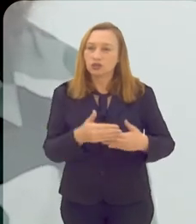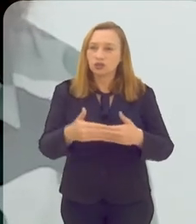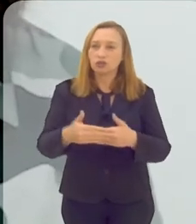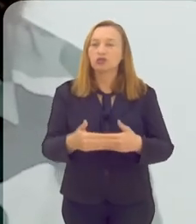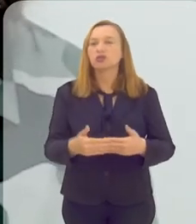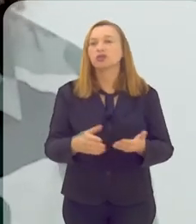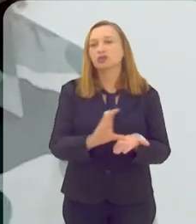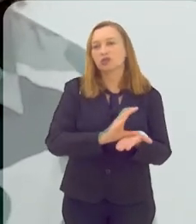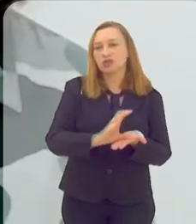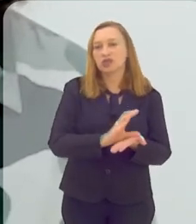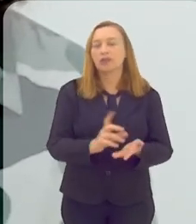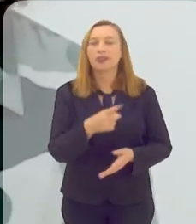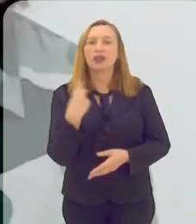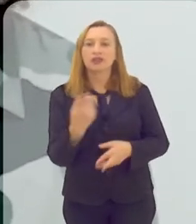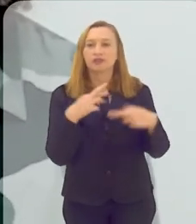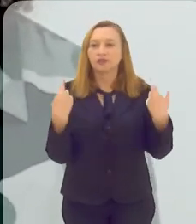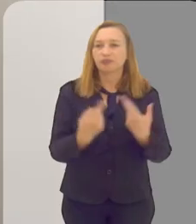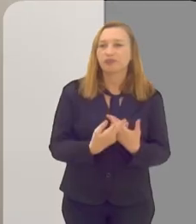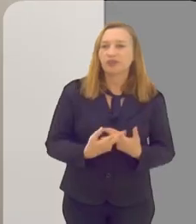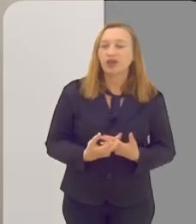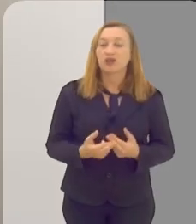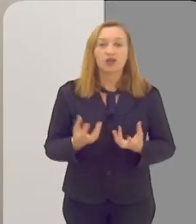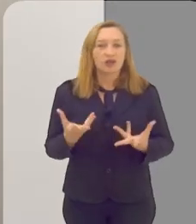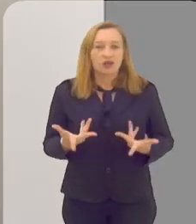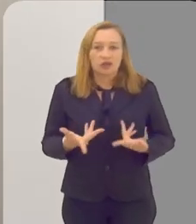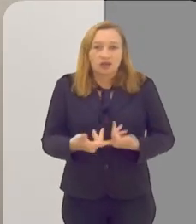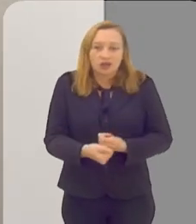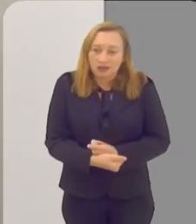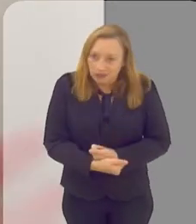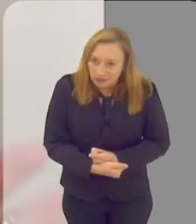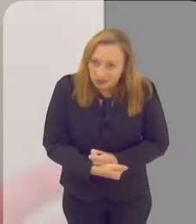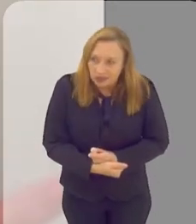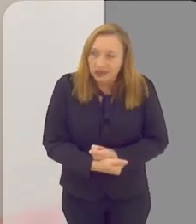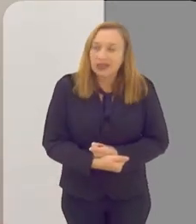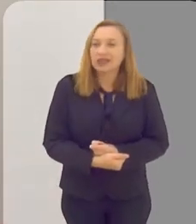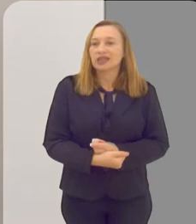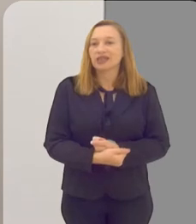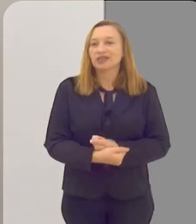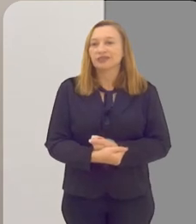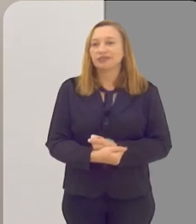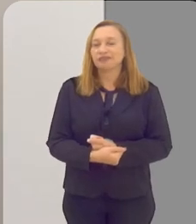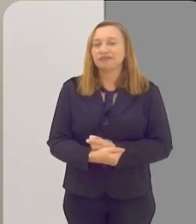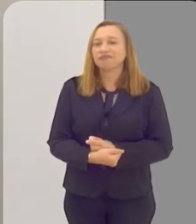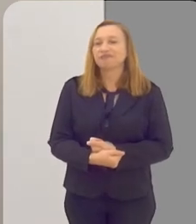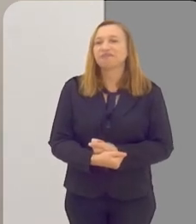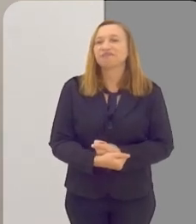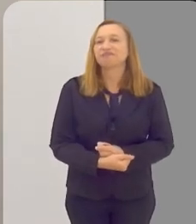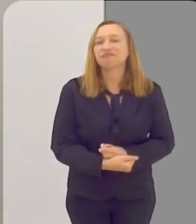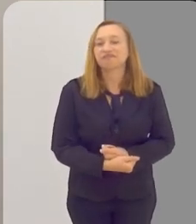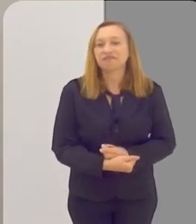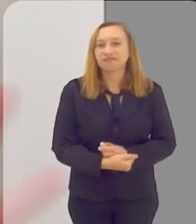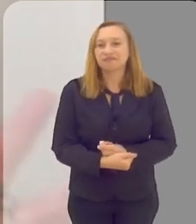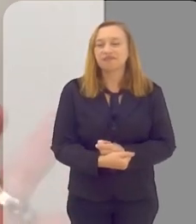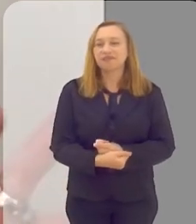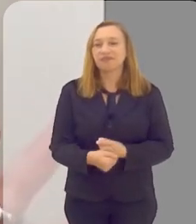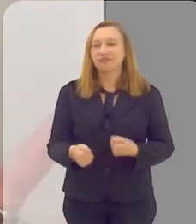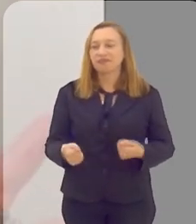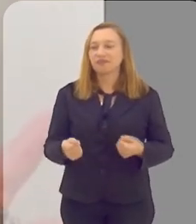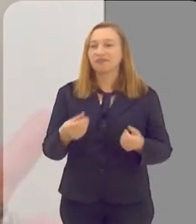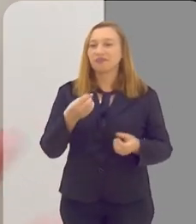próximos passos do conselho? A nossa reunião foi um espetáculo, né? Nós fomos